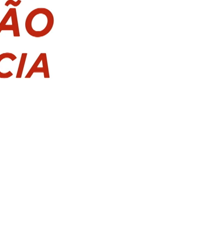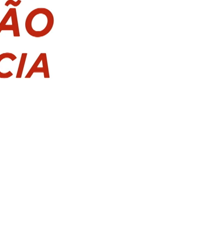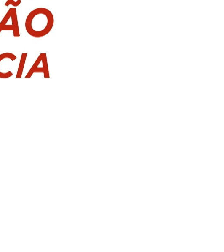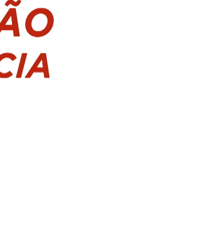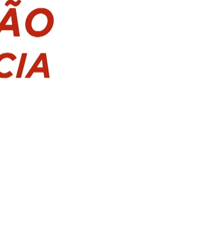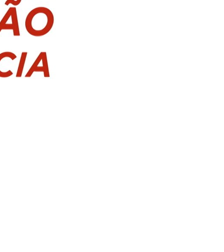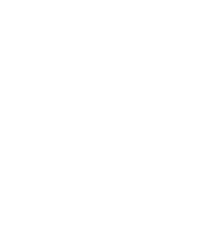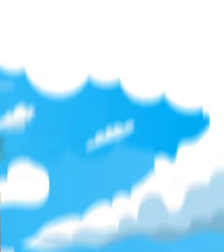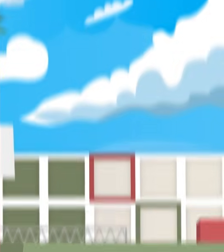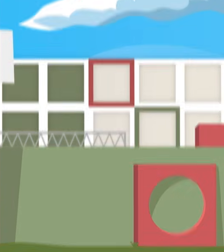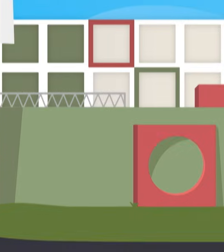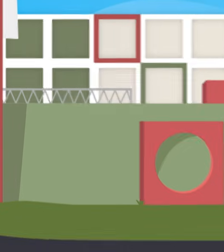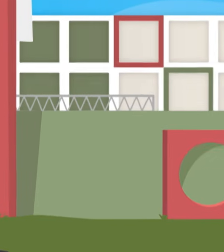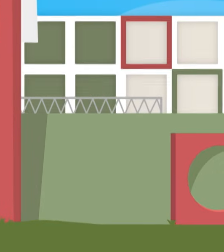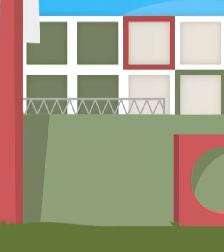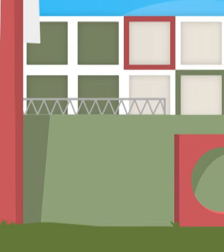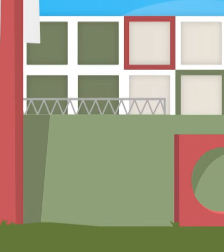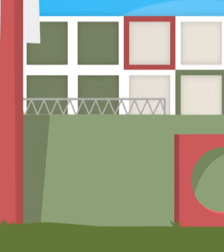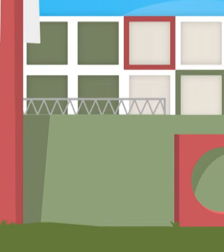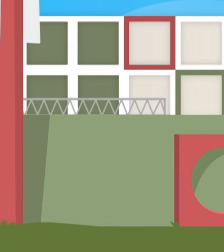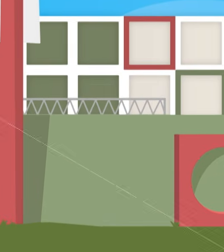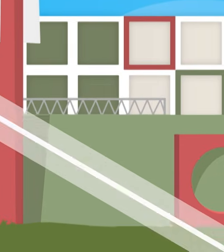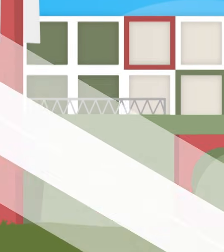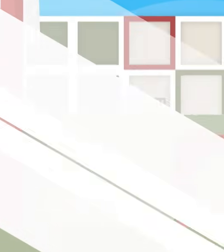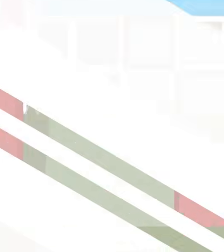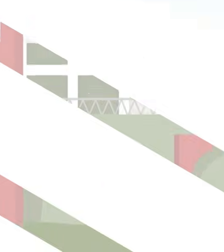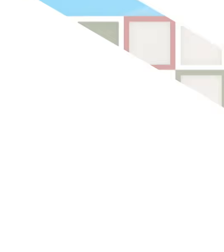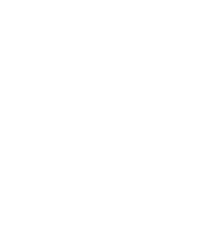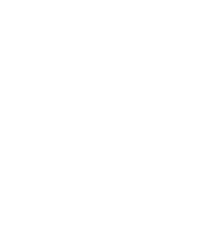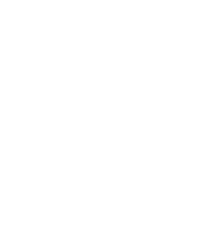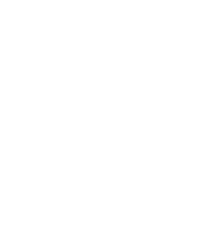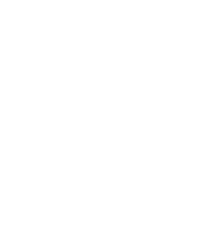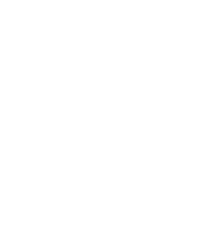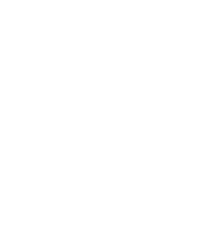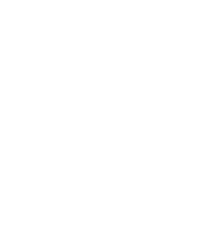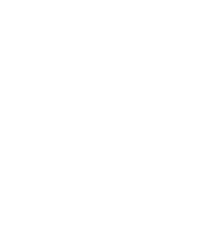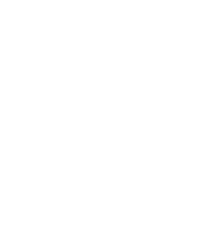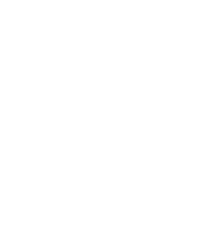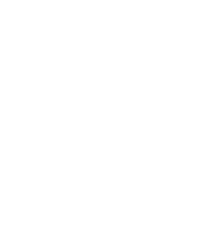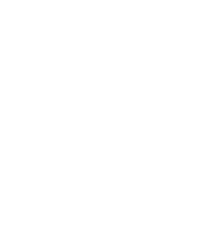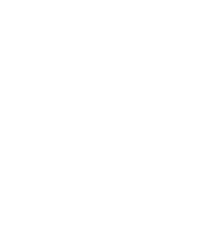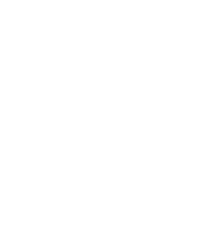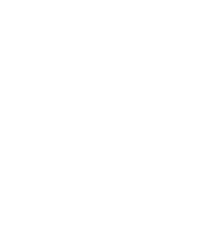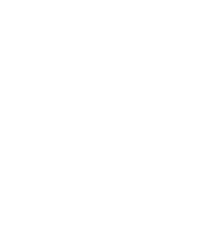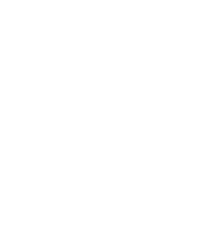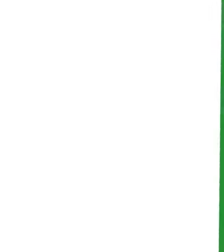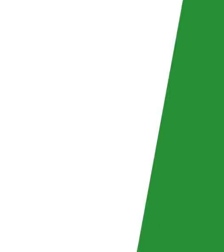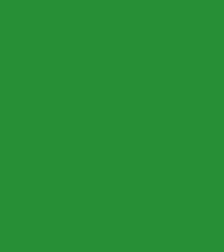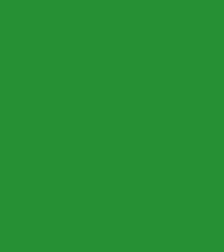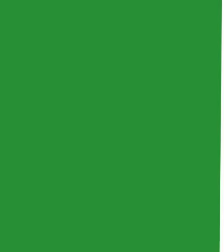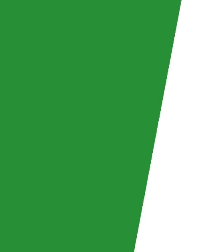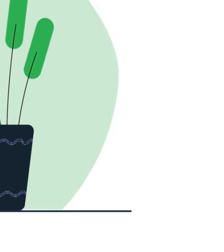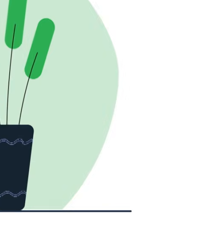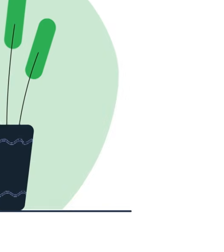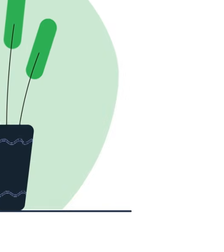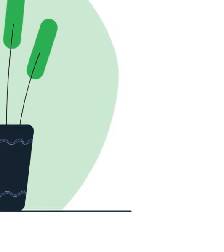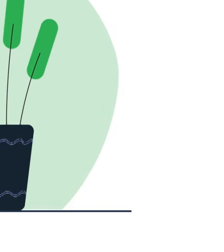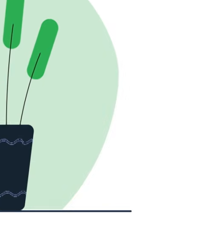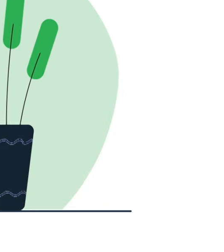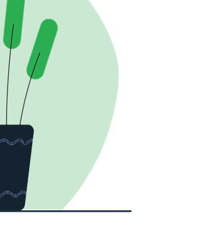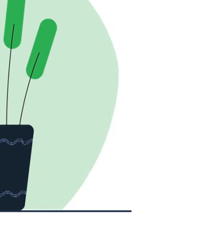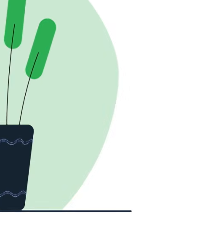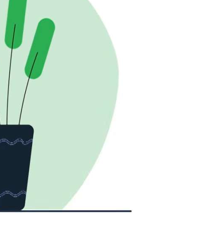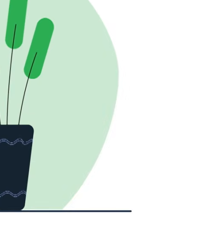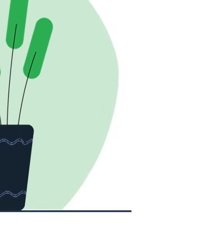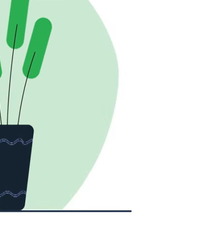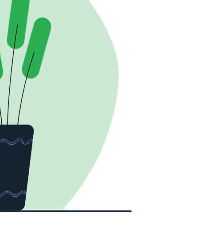em Educação à Distância do IFRO, Campus Porto Velho, Zona Norte, apresentam o programa Zona de Conexão. Entrevistas com